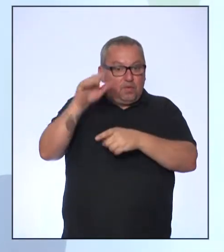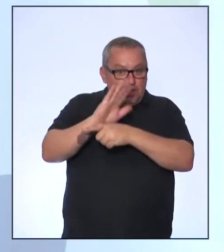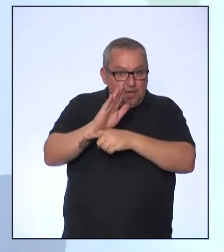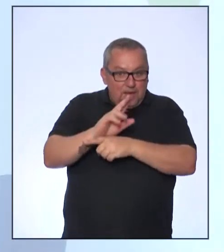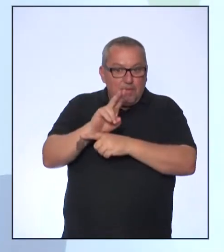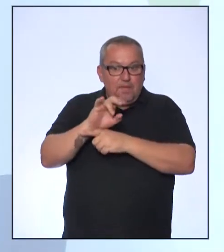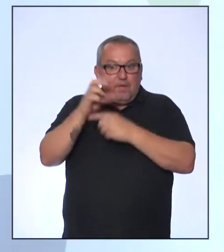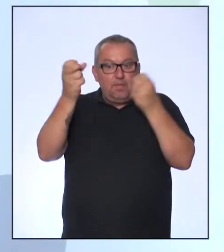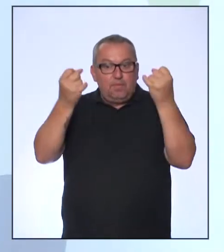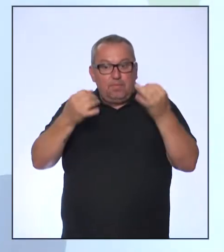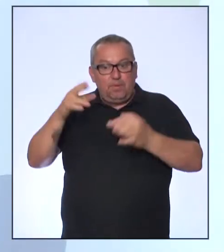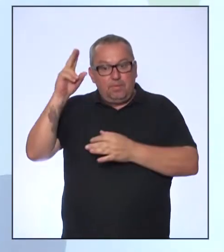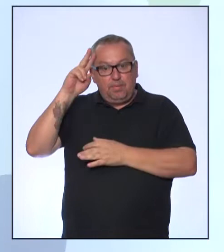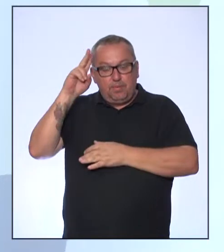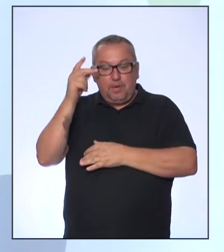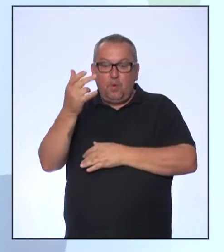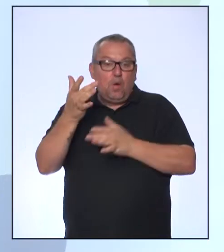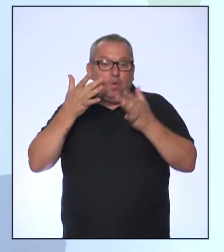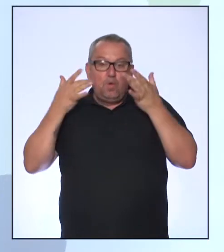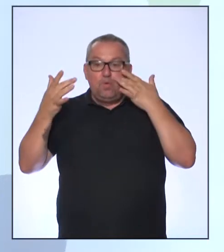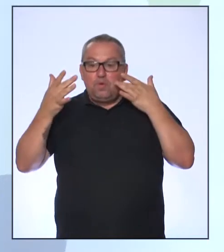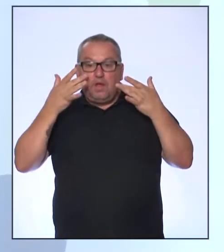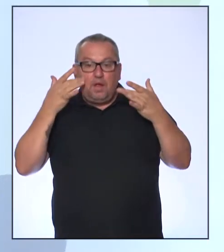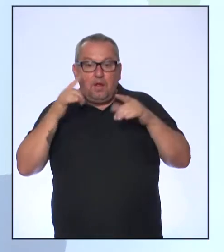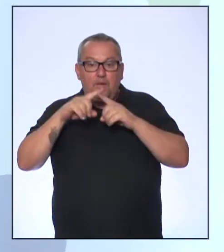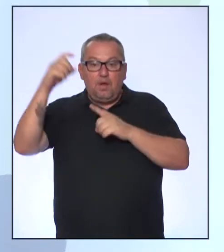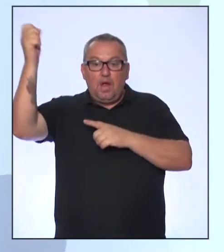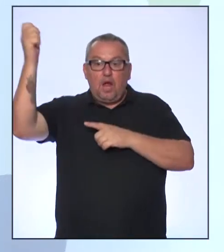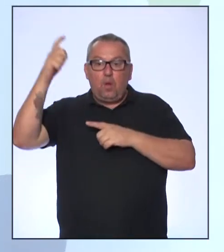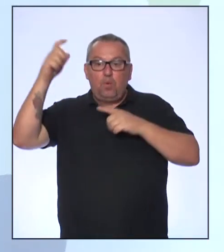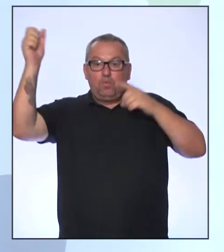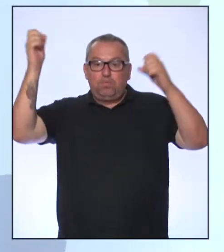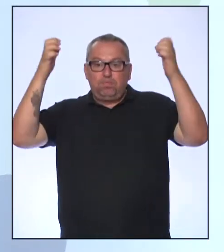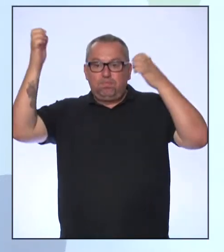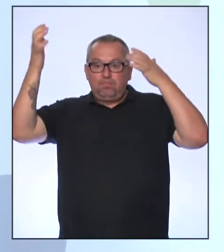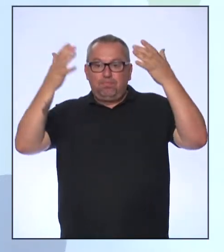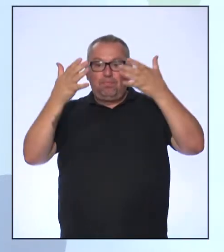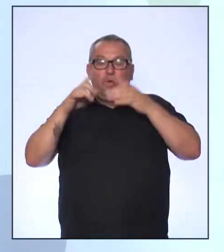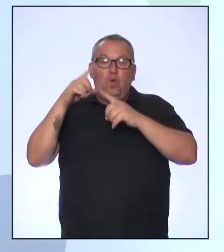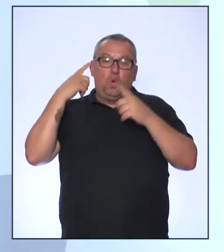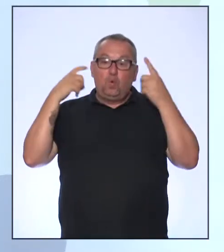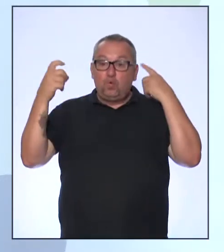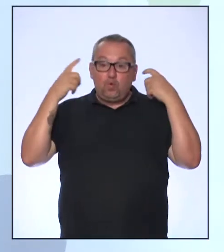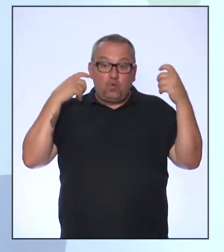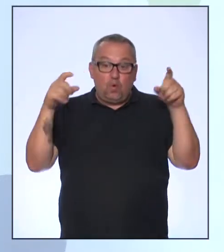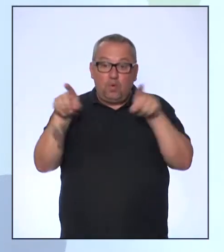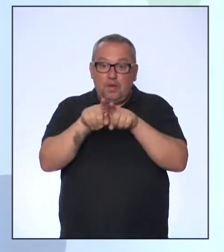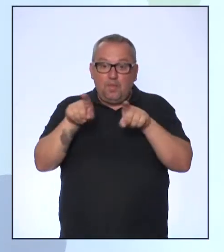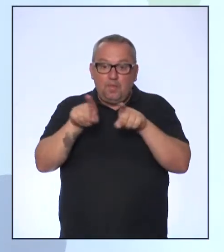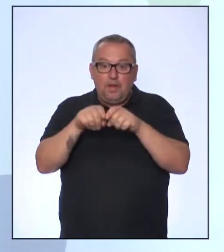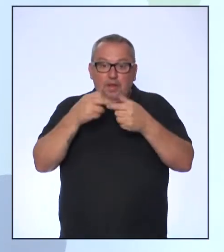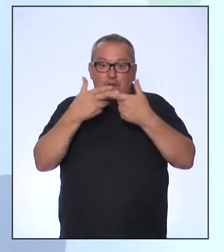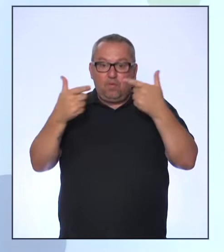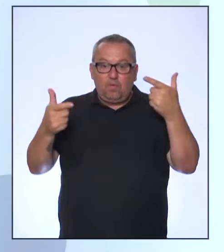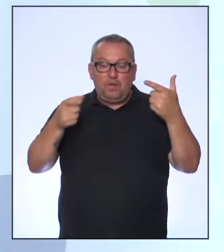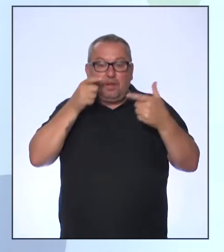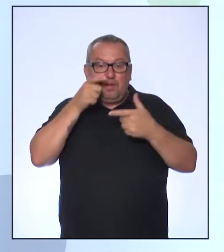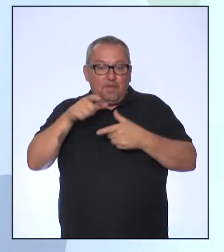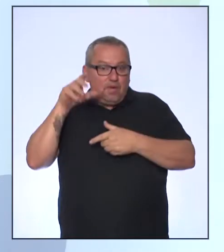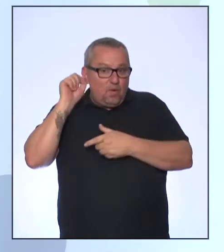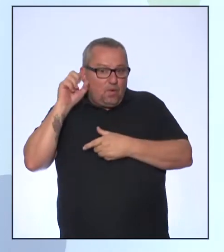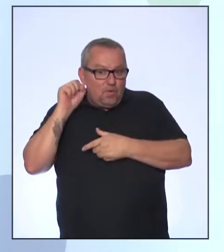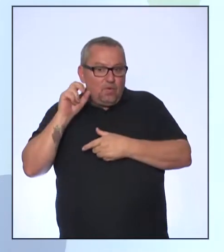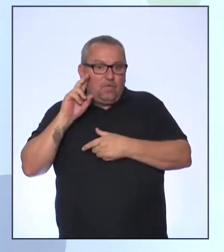ajudar a contar a história, assim como no teatro. A iluminação, a sonoplastia, o som do fundo que você vai ouvir